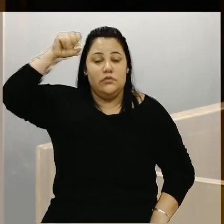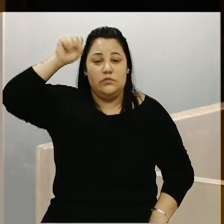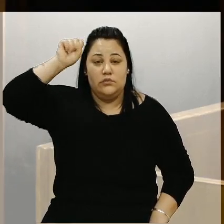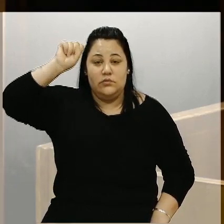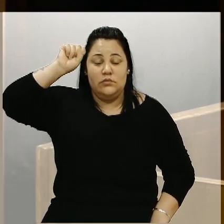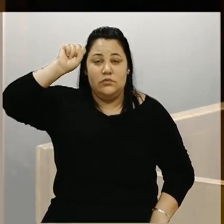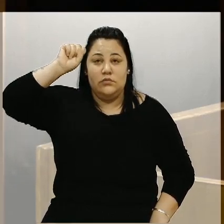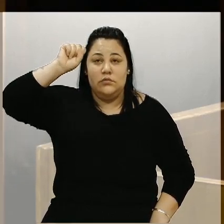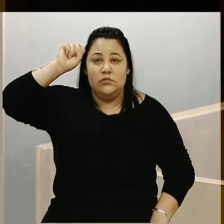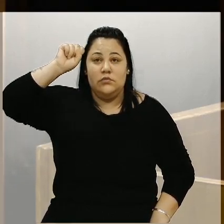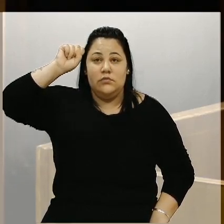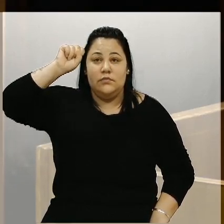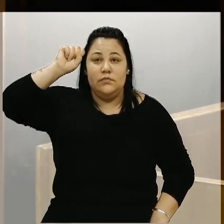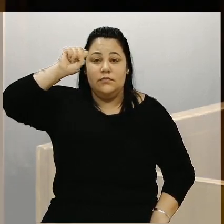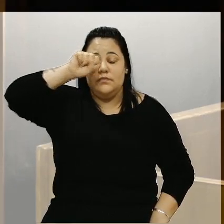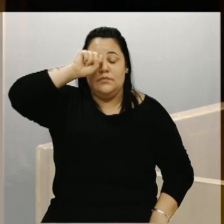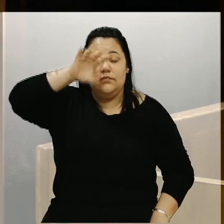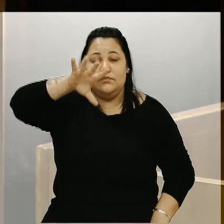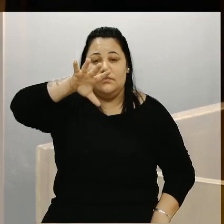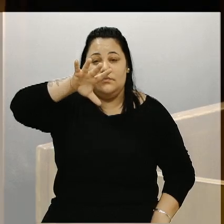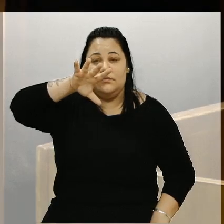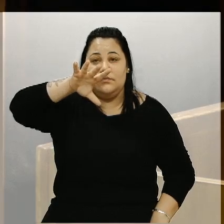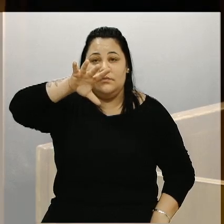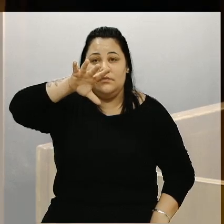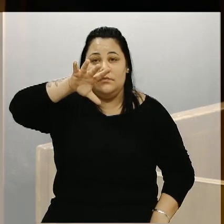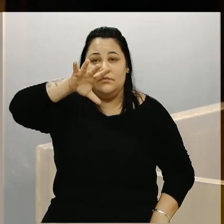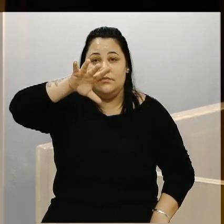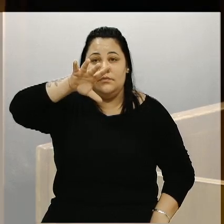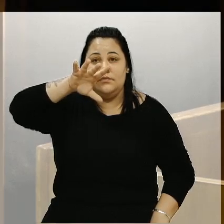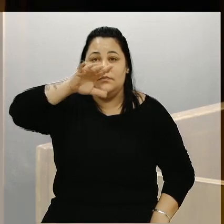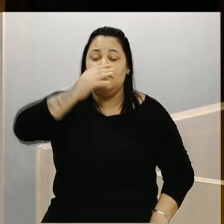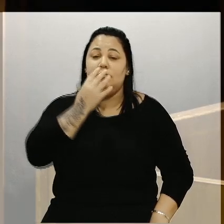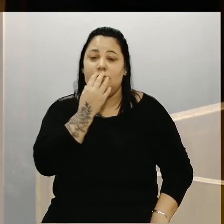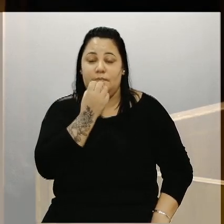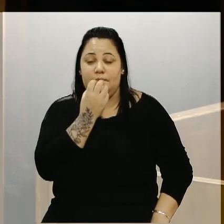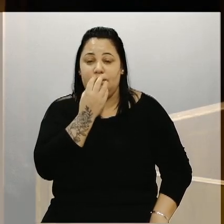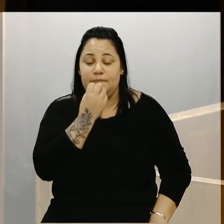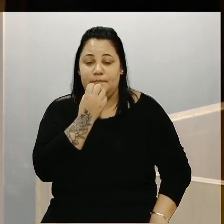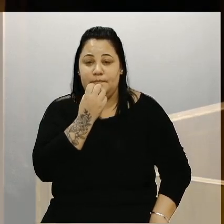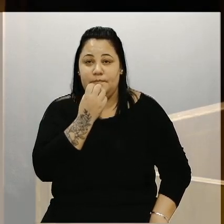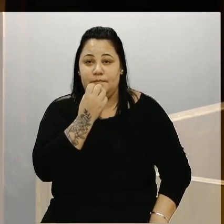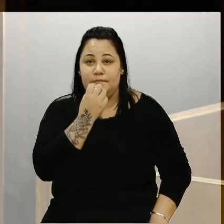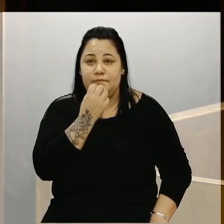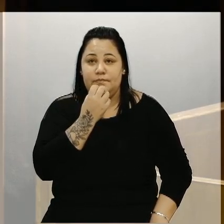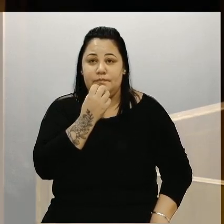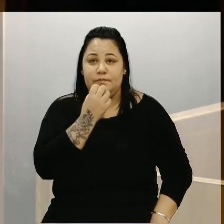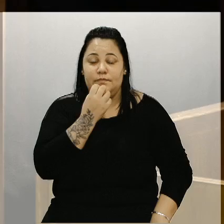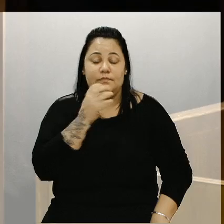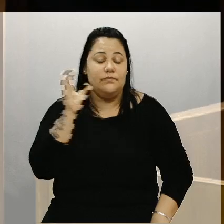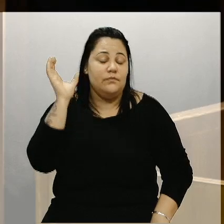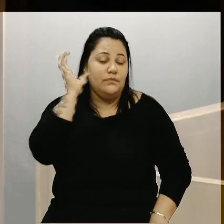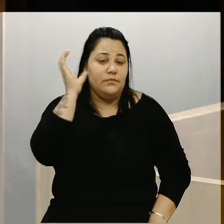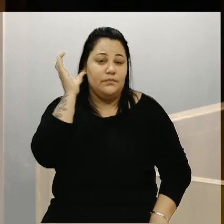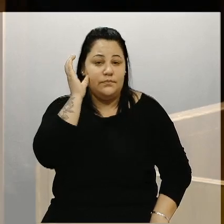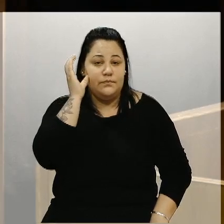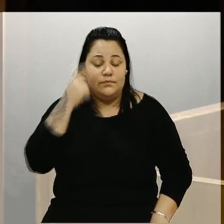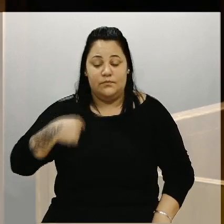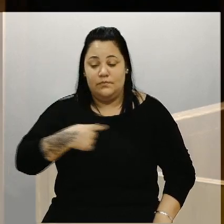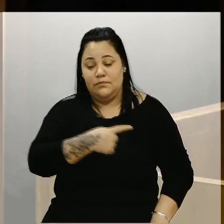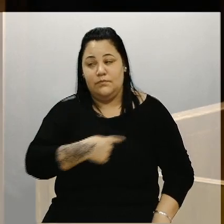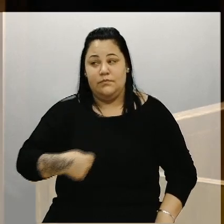Oliveira, Elisandro Fiuza, Gilfredo Otto de Camille Sobrinho, Omir Cadori, Ricardo